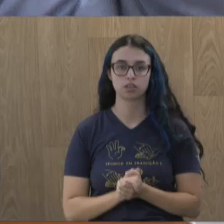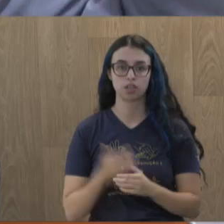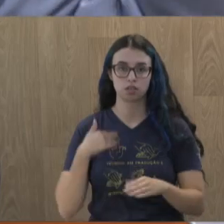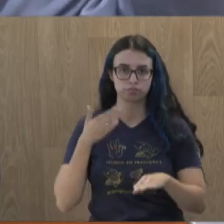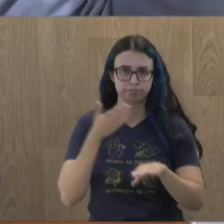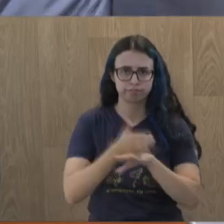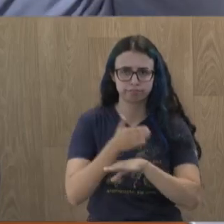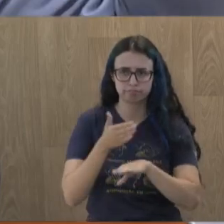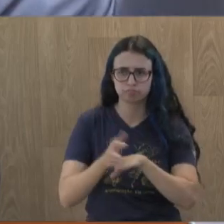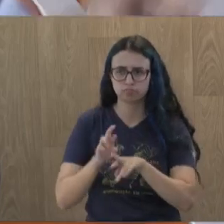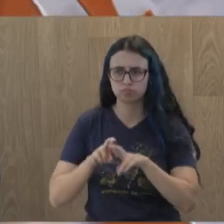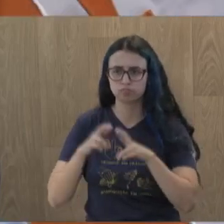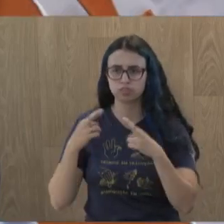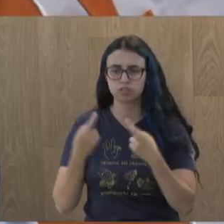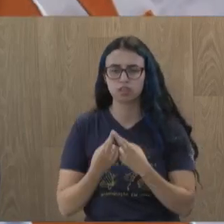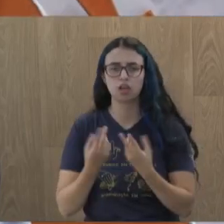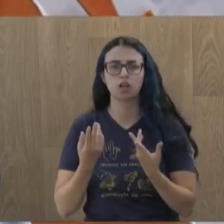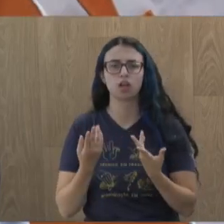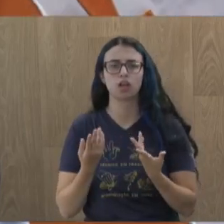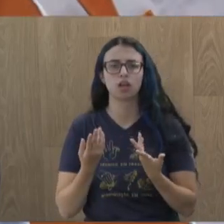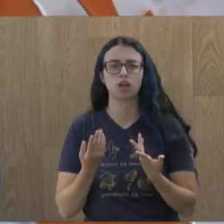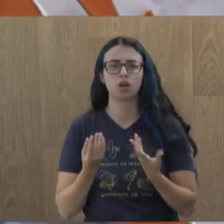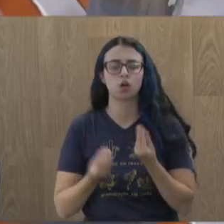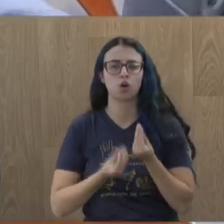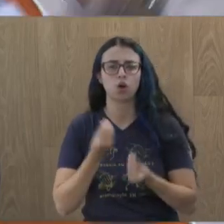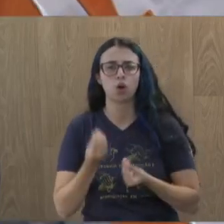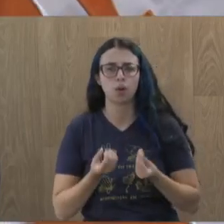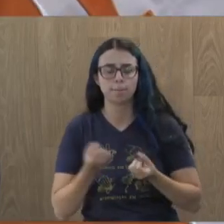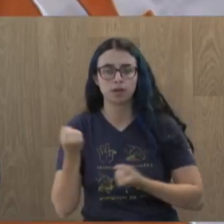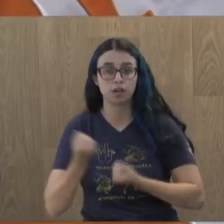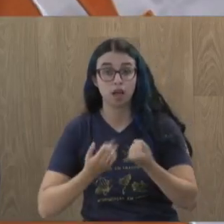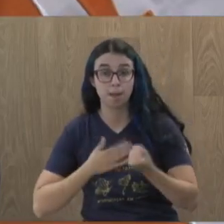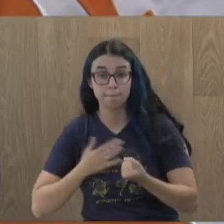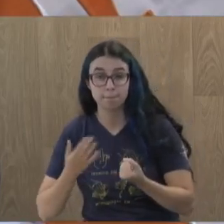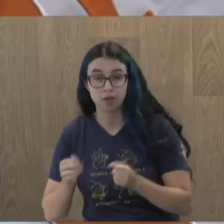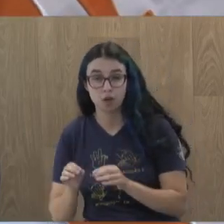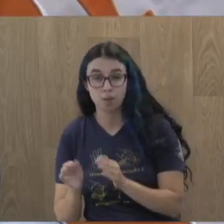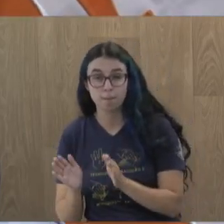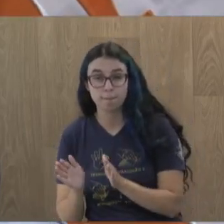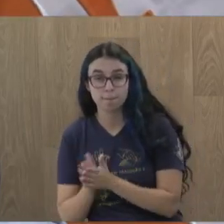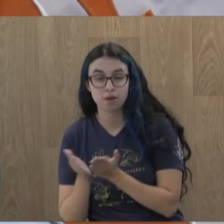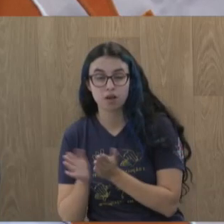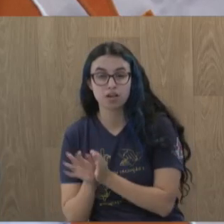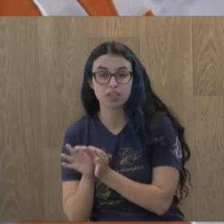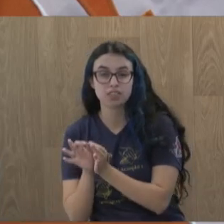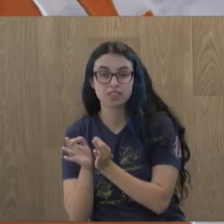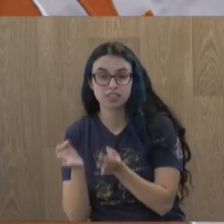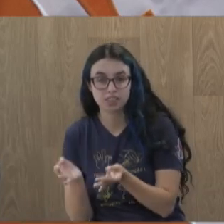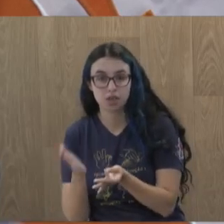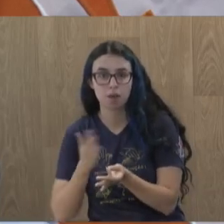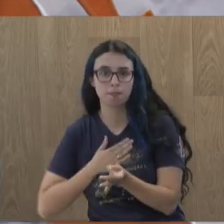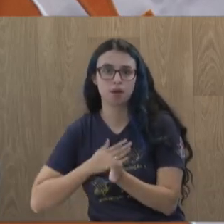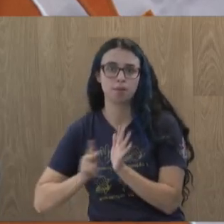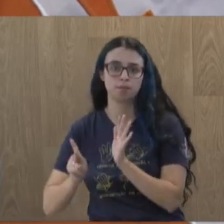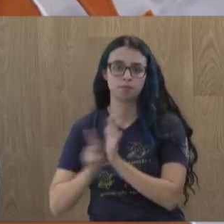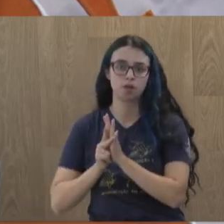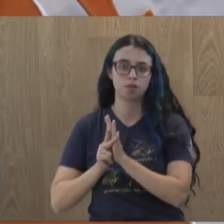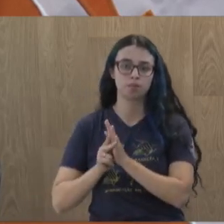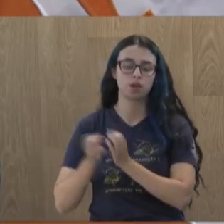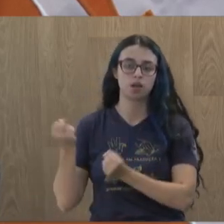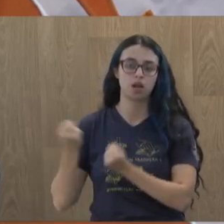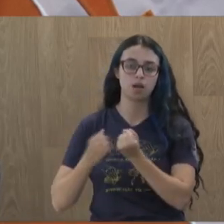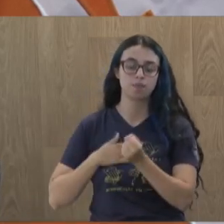o pneu do meu carro, tá tudo careca. Precisando trocar óleo, por quê? Porque eu rodo, ó, no meu carro, com a minha